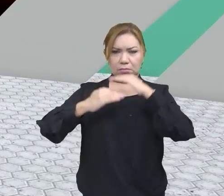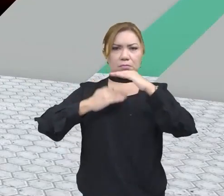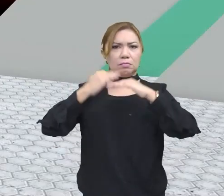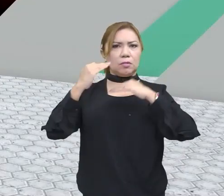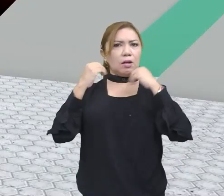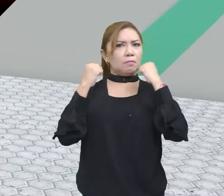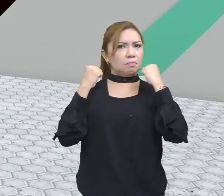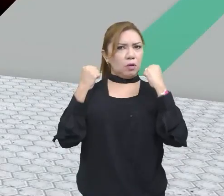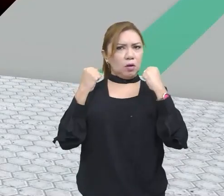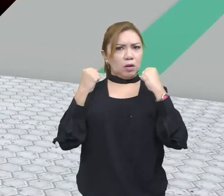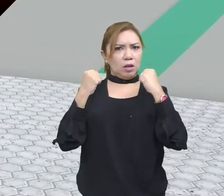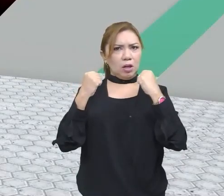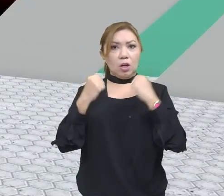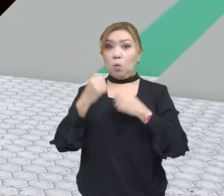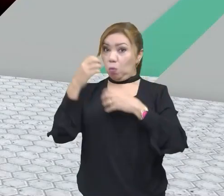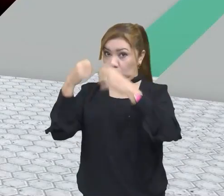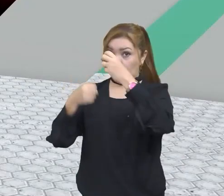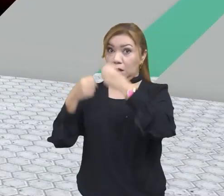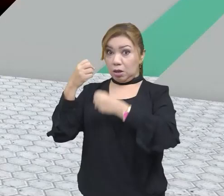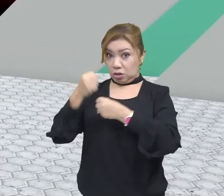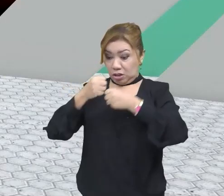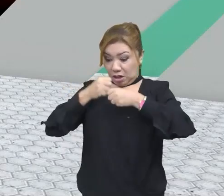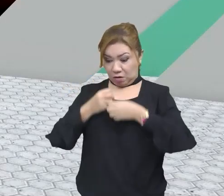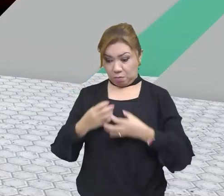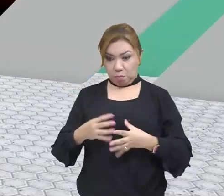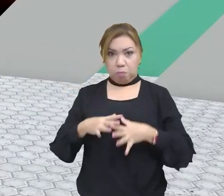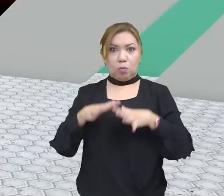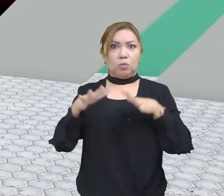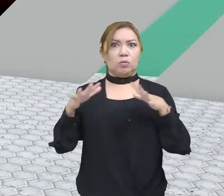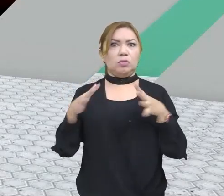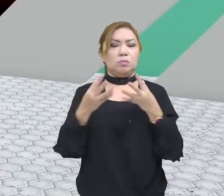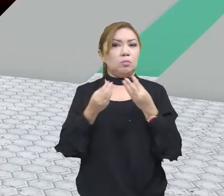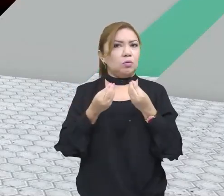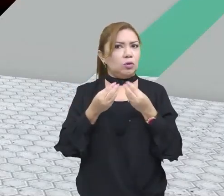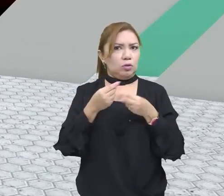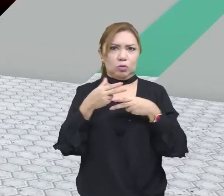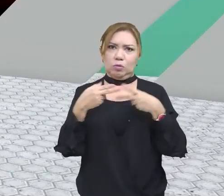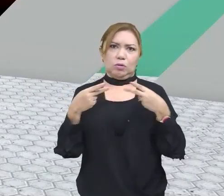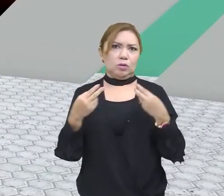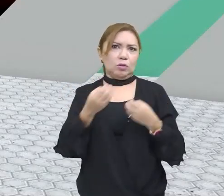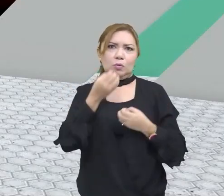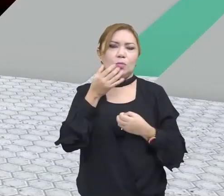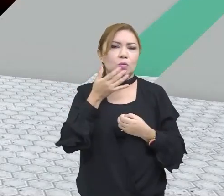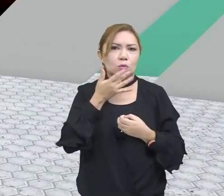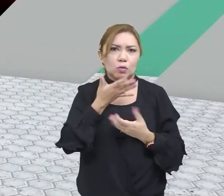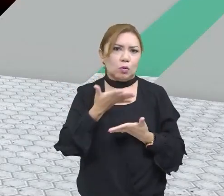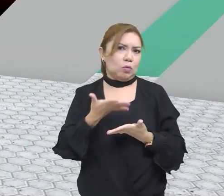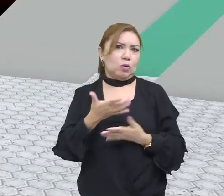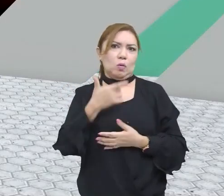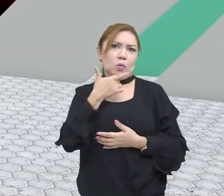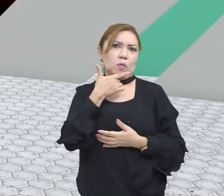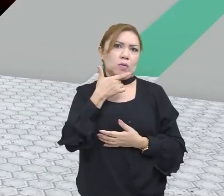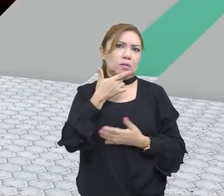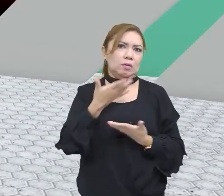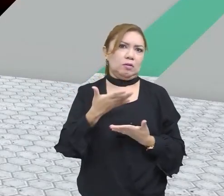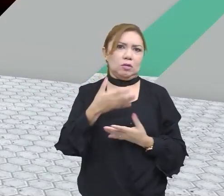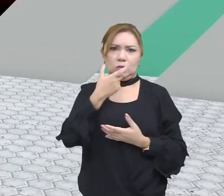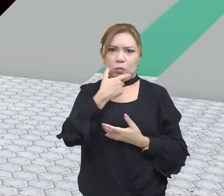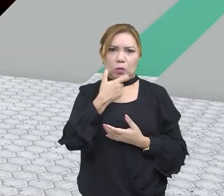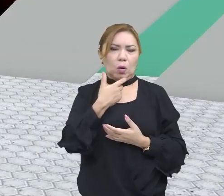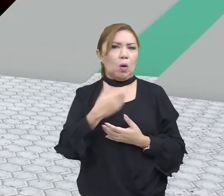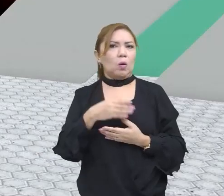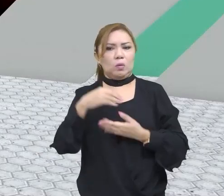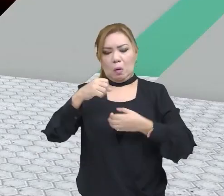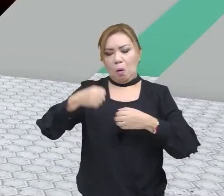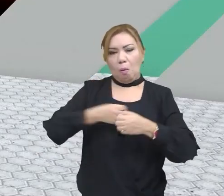muitos alimentos diferentes. São os derivados do leite, como queijo. E, como eu falei para vocês, as bolachas, os bolos,